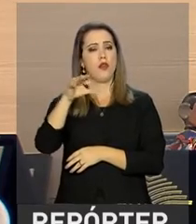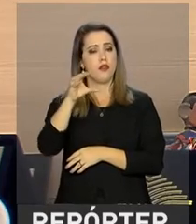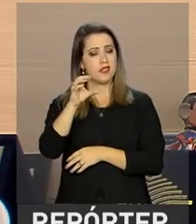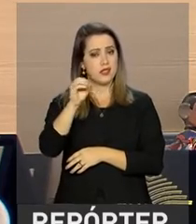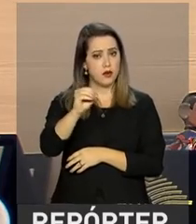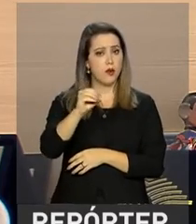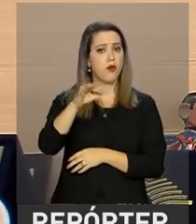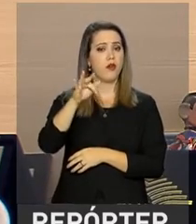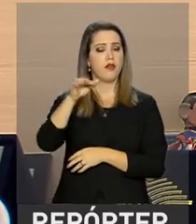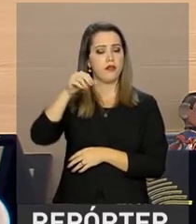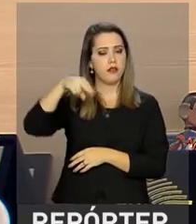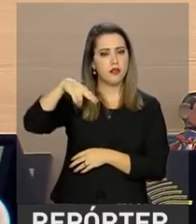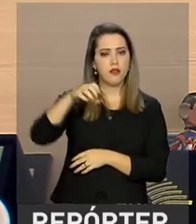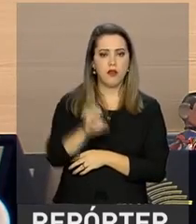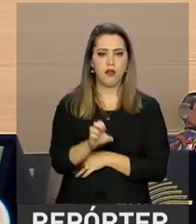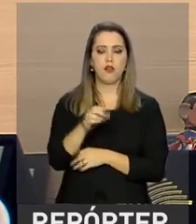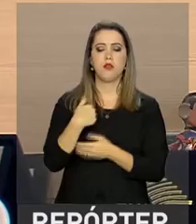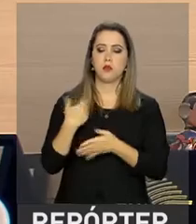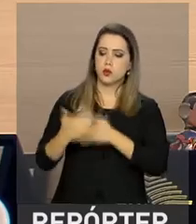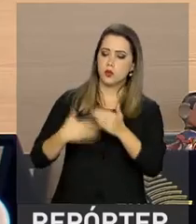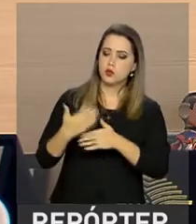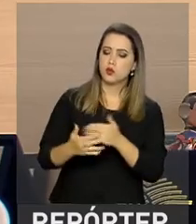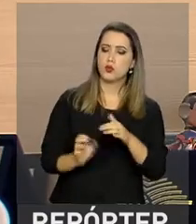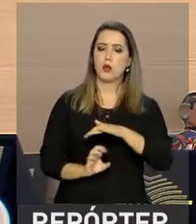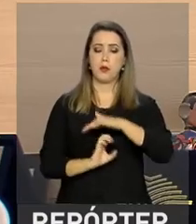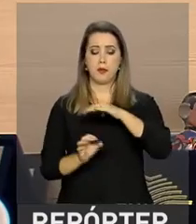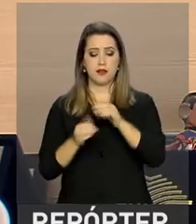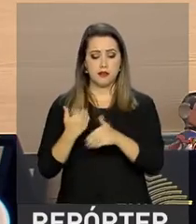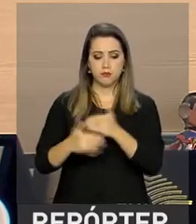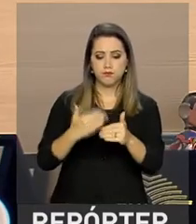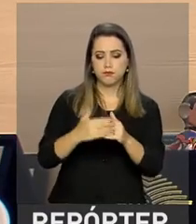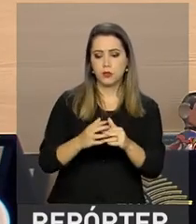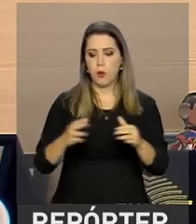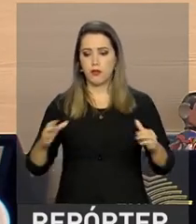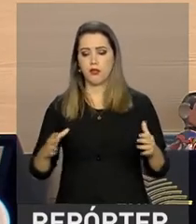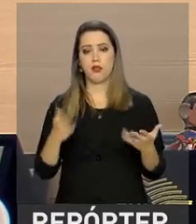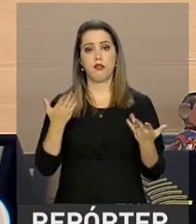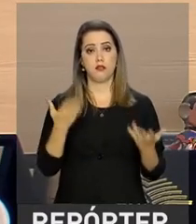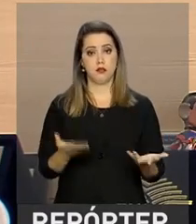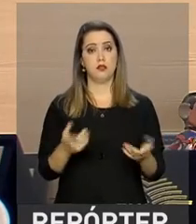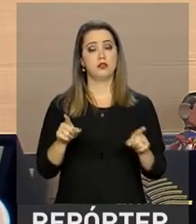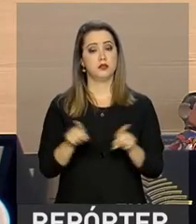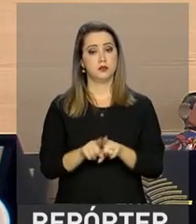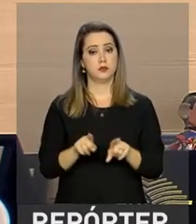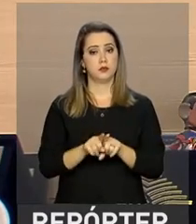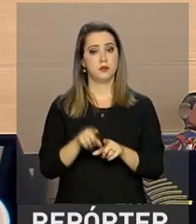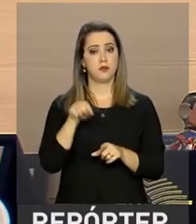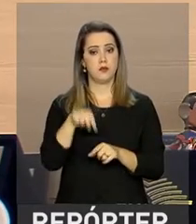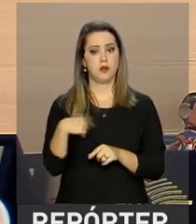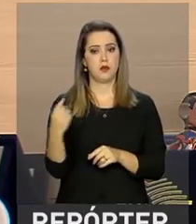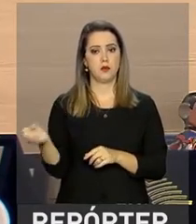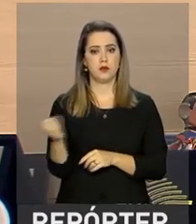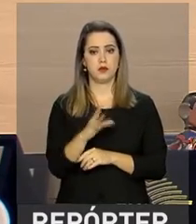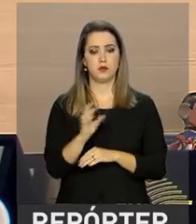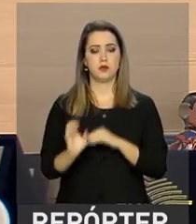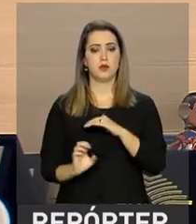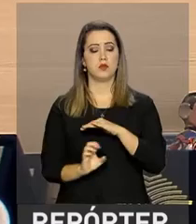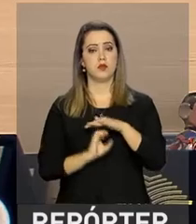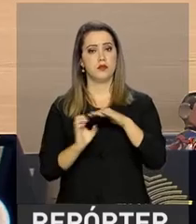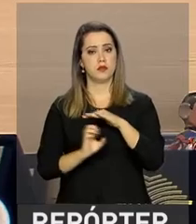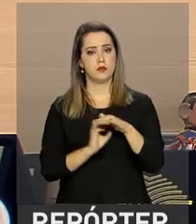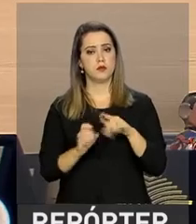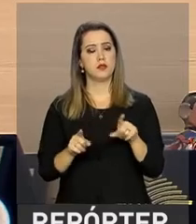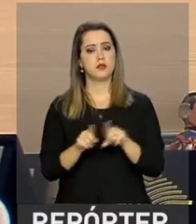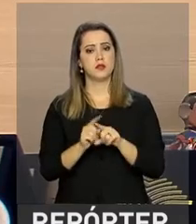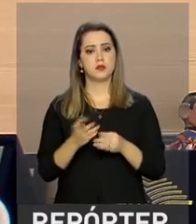para a manter os seus negócios para ampliar as suas atividades como também a novos empreendimentos